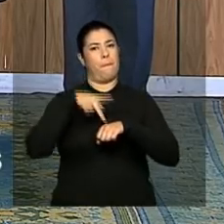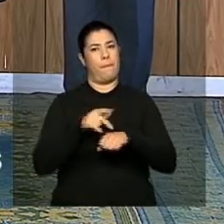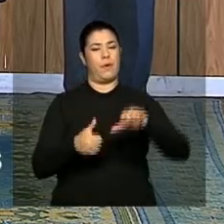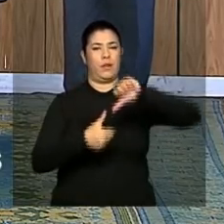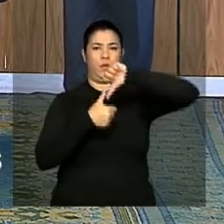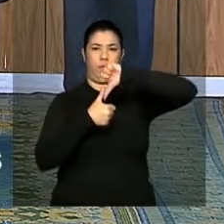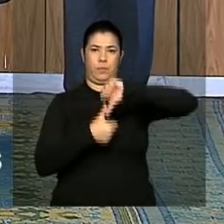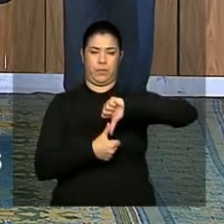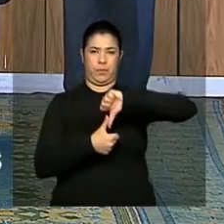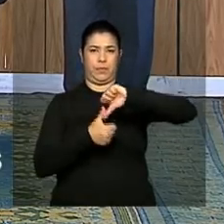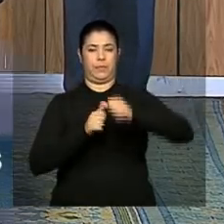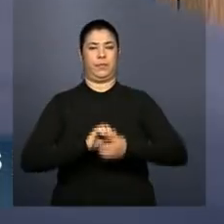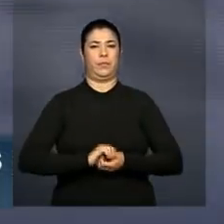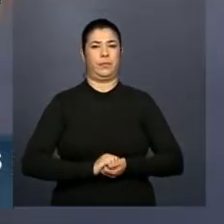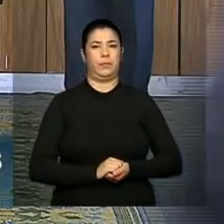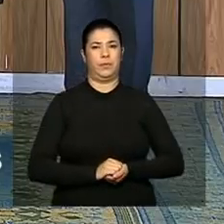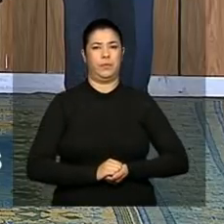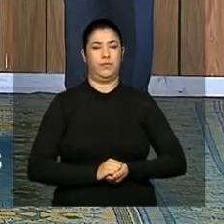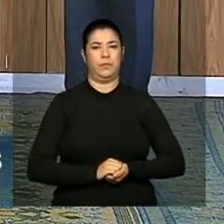Central.